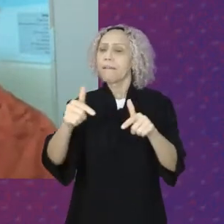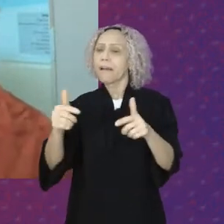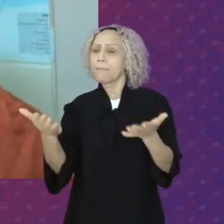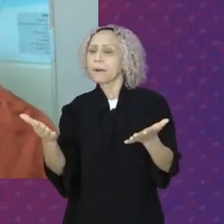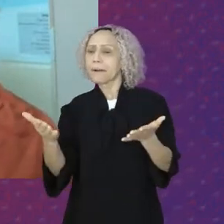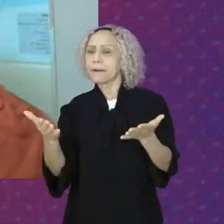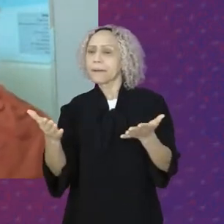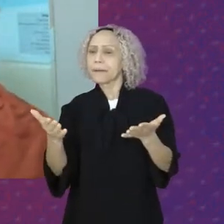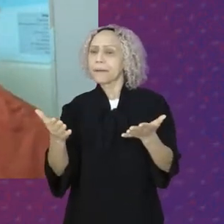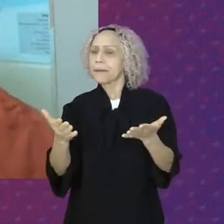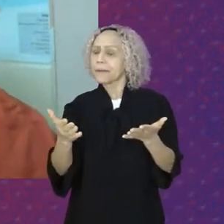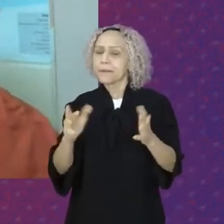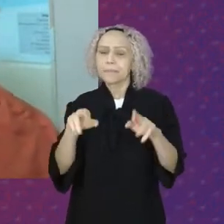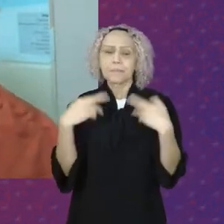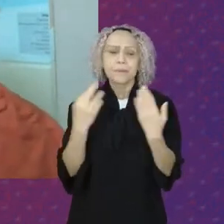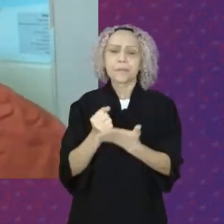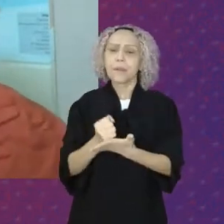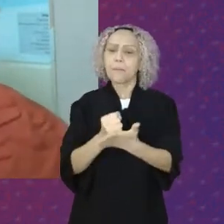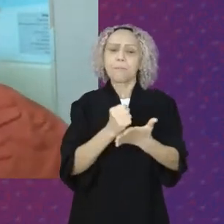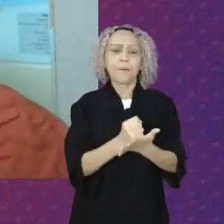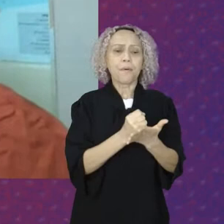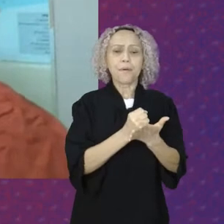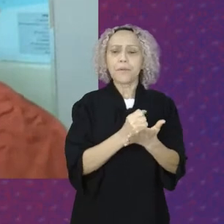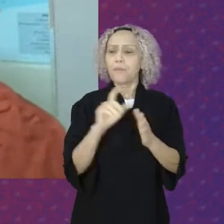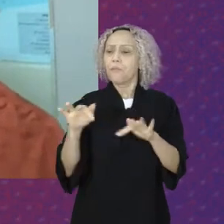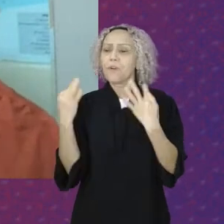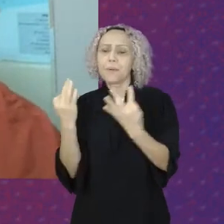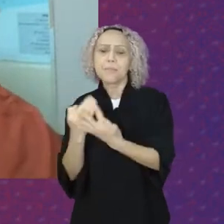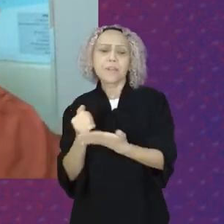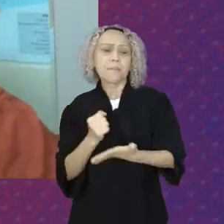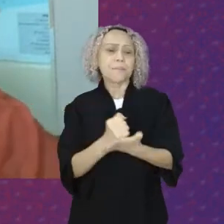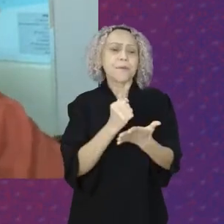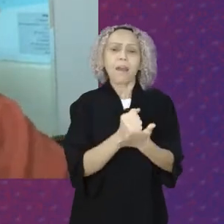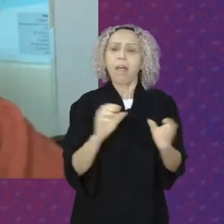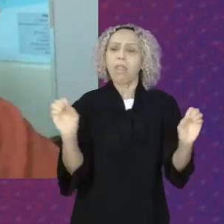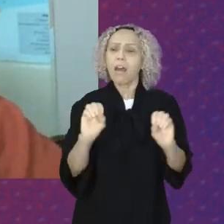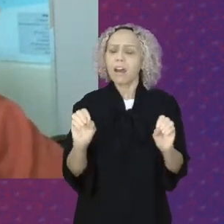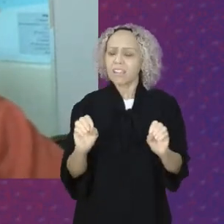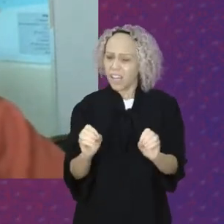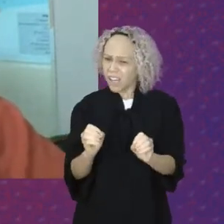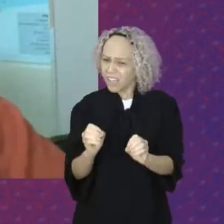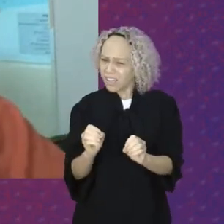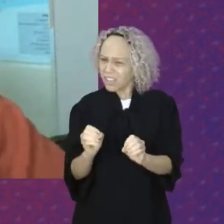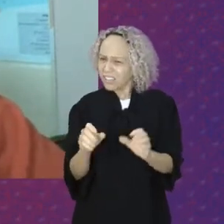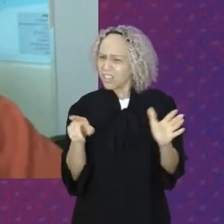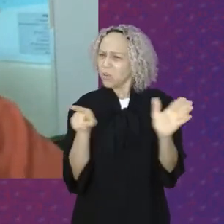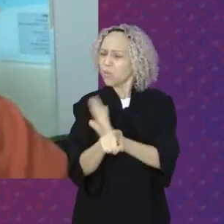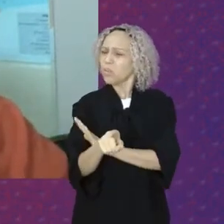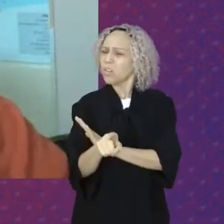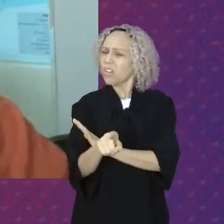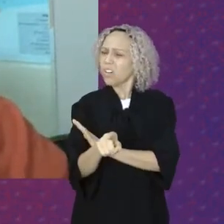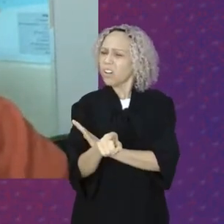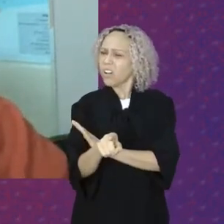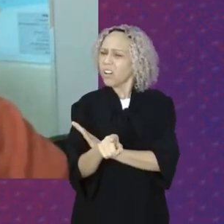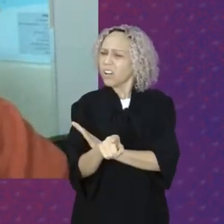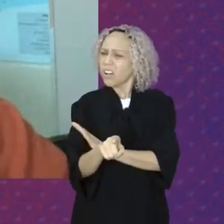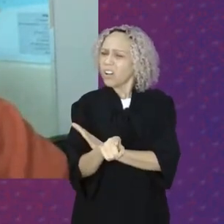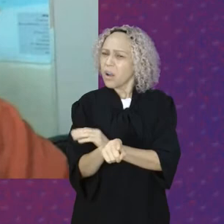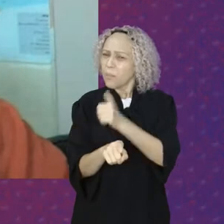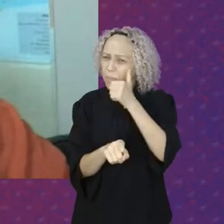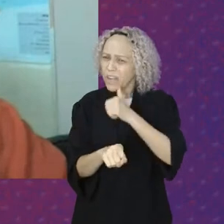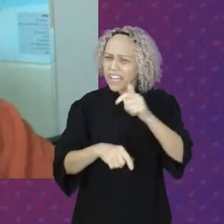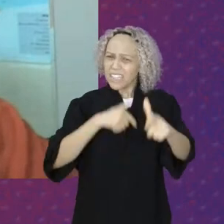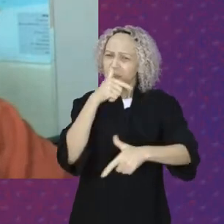não tem familiares. Como é que as mulheres vão trabalhar, acessar outras coisas, se elas não têm a